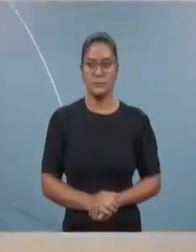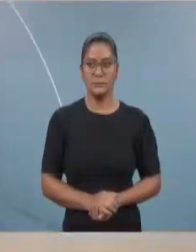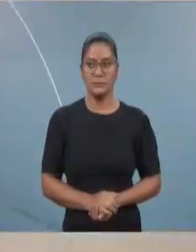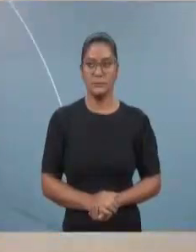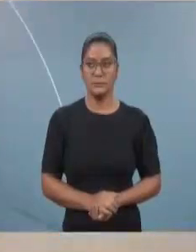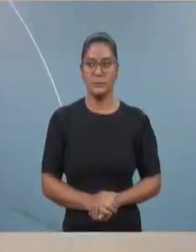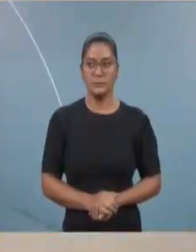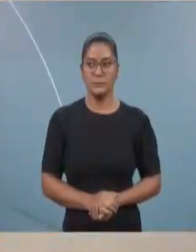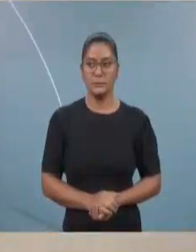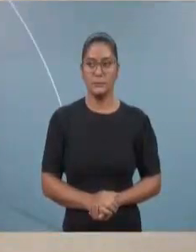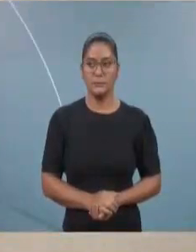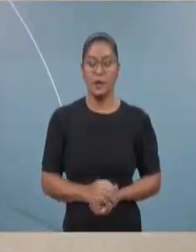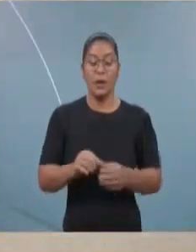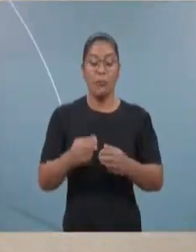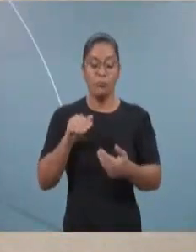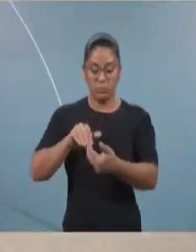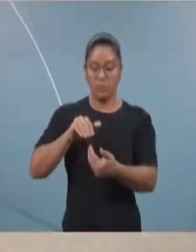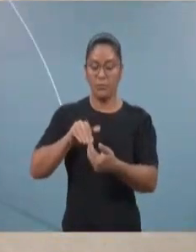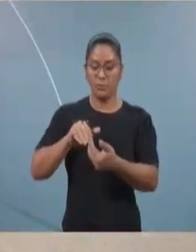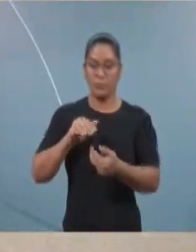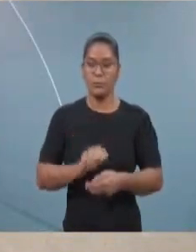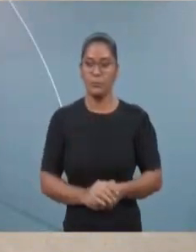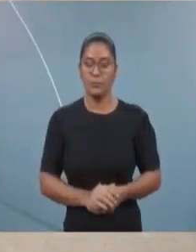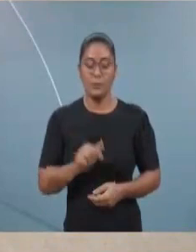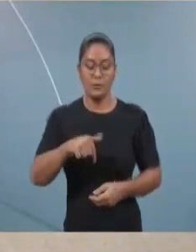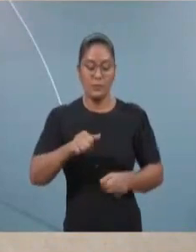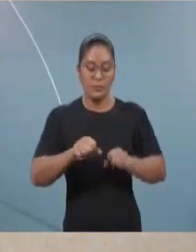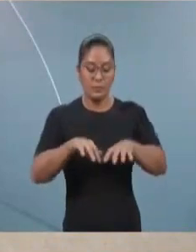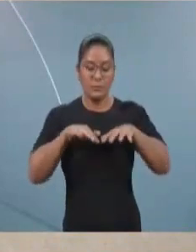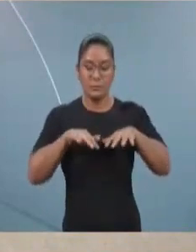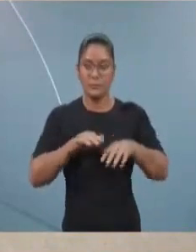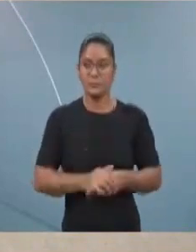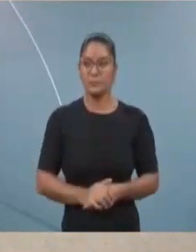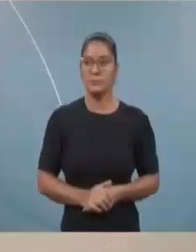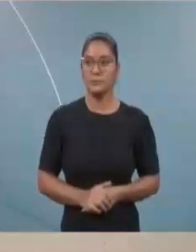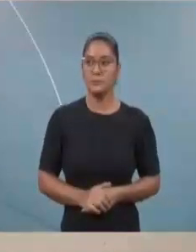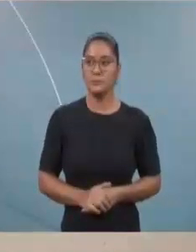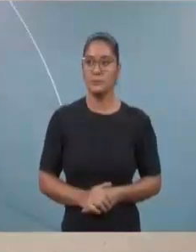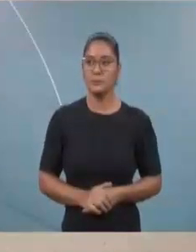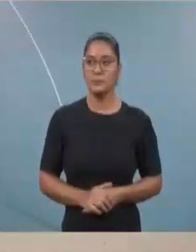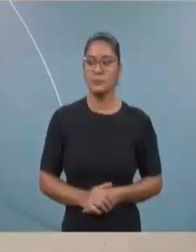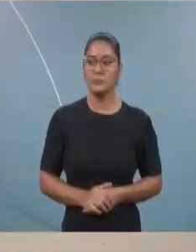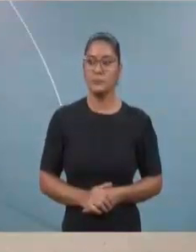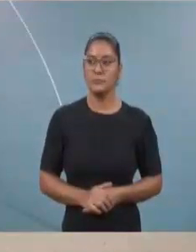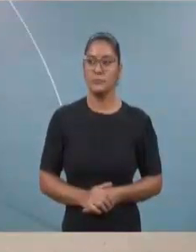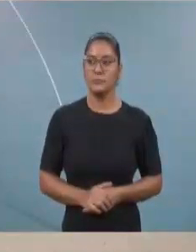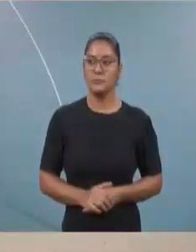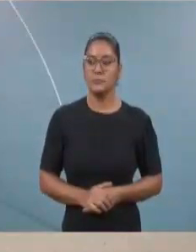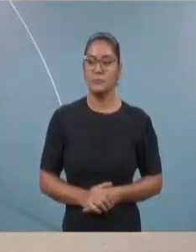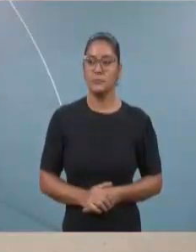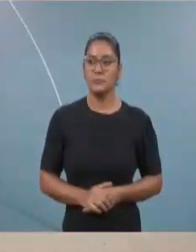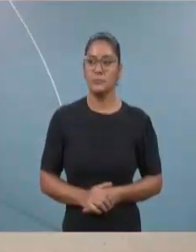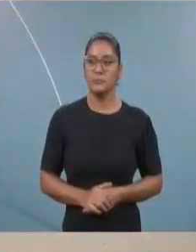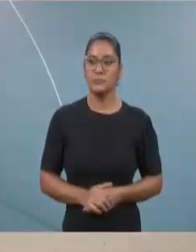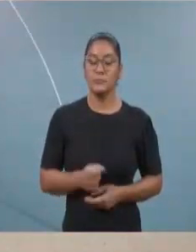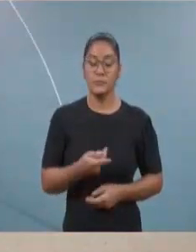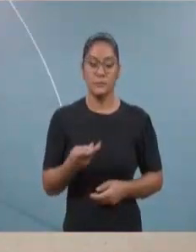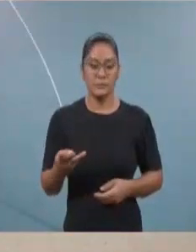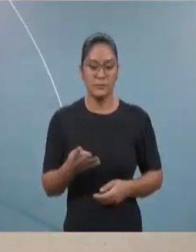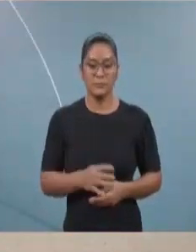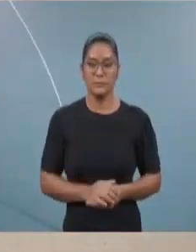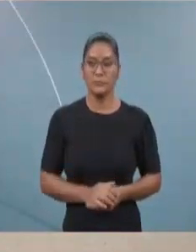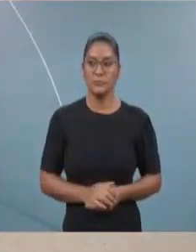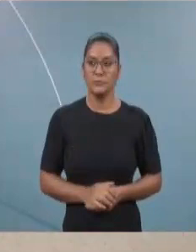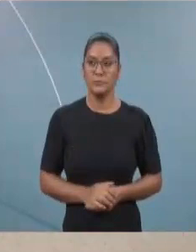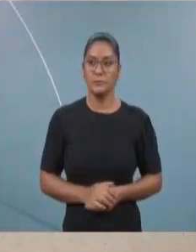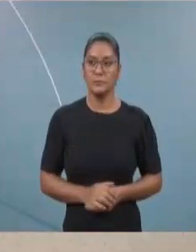Francisco um acordo você fez um acordo para fez um acordo aqui com o plenário da casa você fez um acordo comigo fez um acordo você fez um acordo para dar cor vai ser quebrado